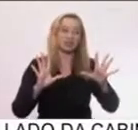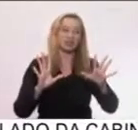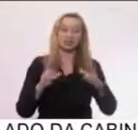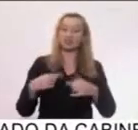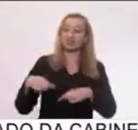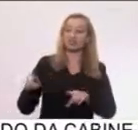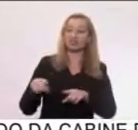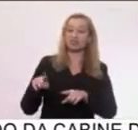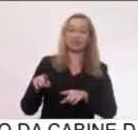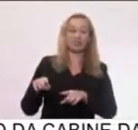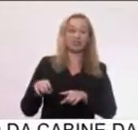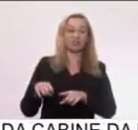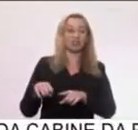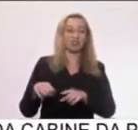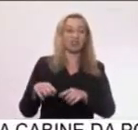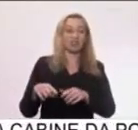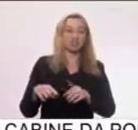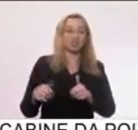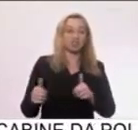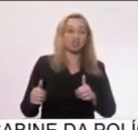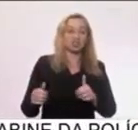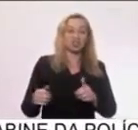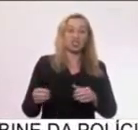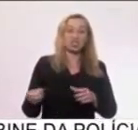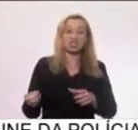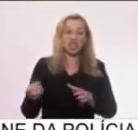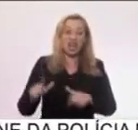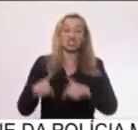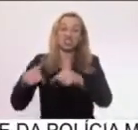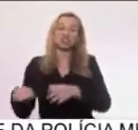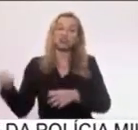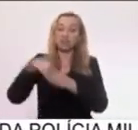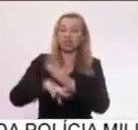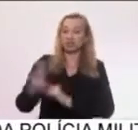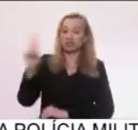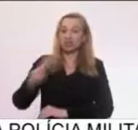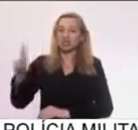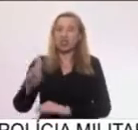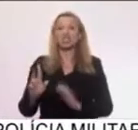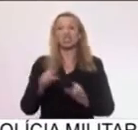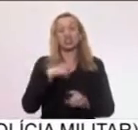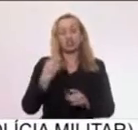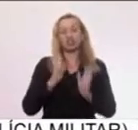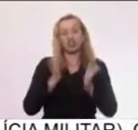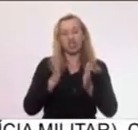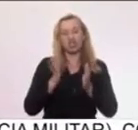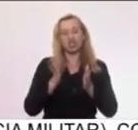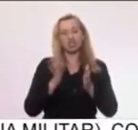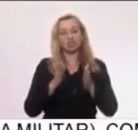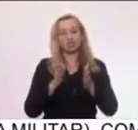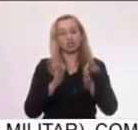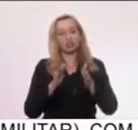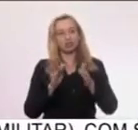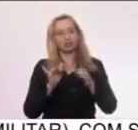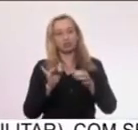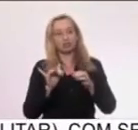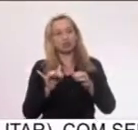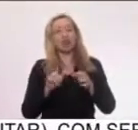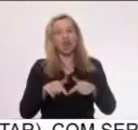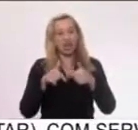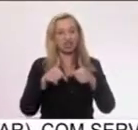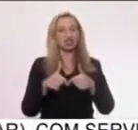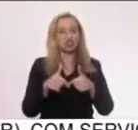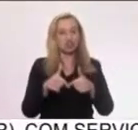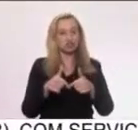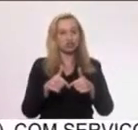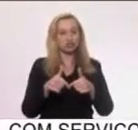gramicismo nefasto que ocupou o ambiente universitário, mas que nós já estamos tratando, deputado Felipe Soares,